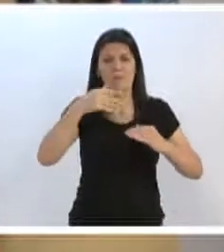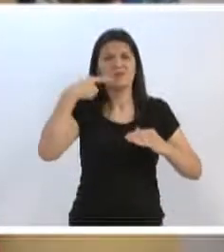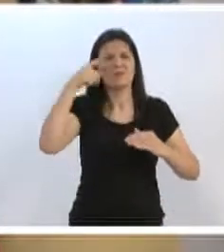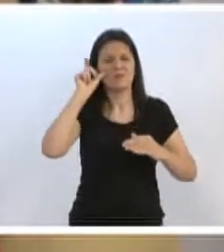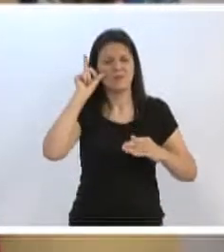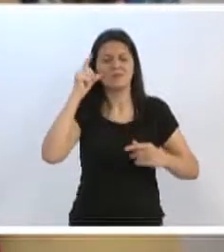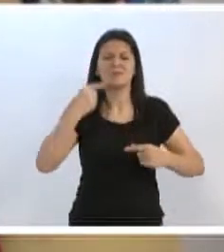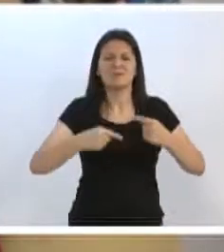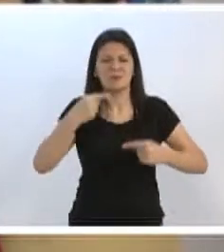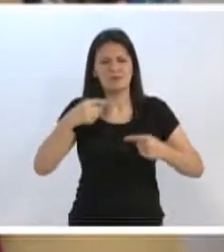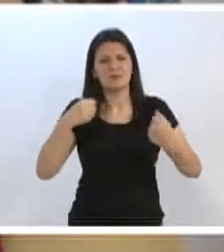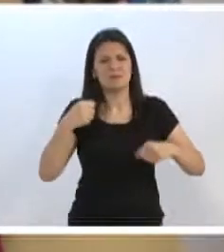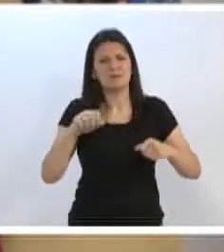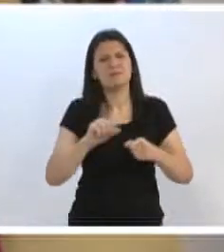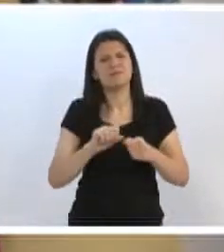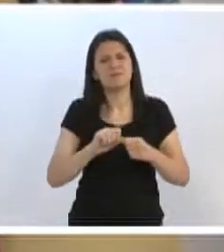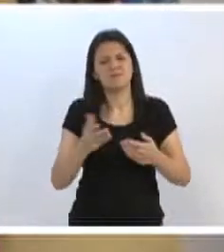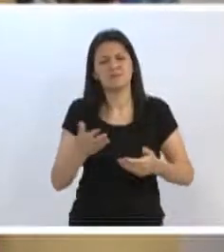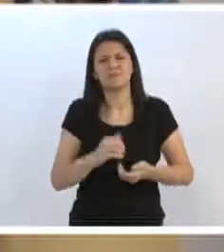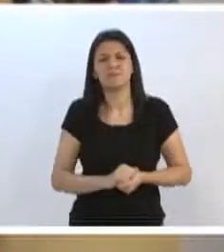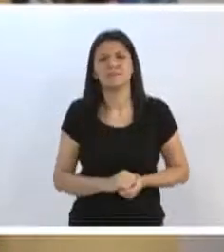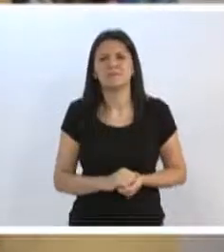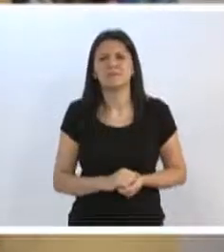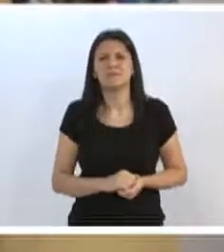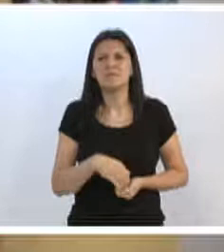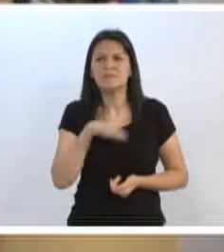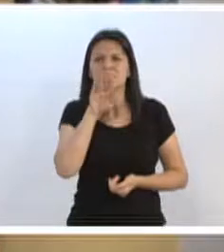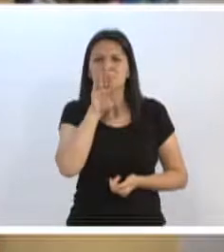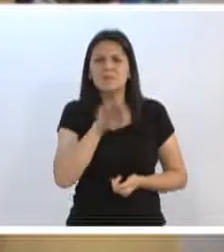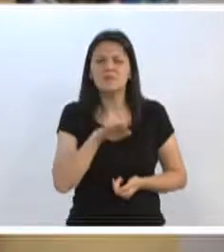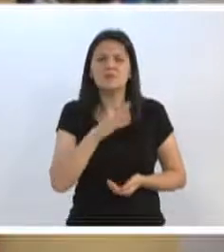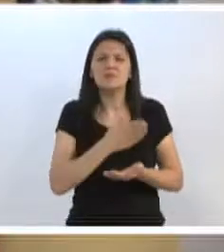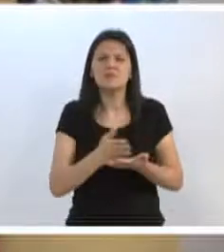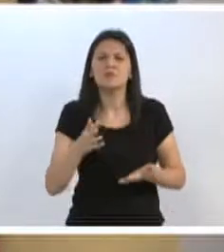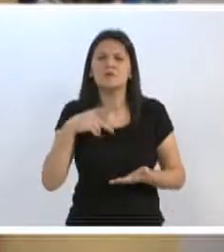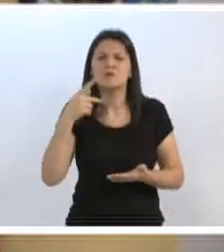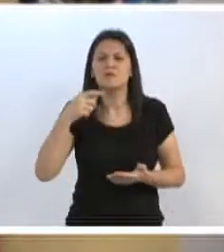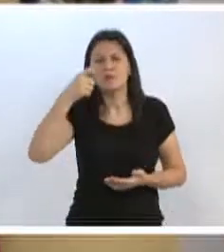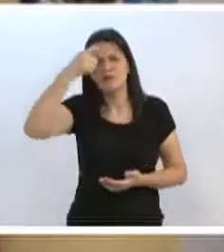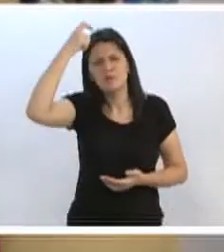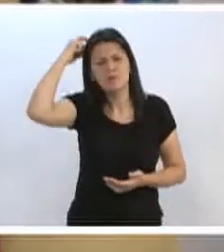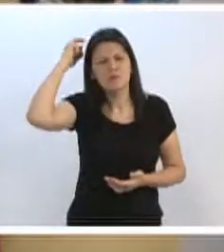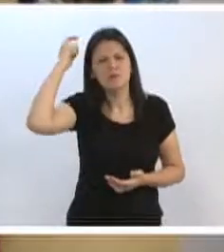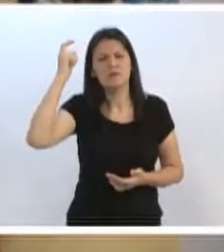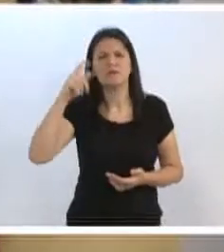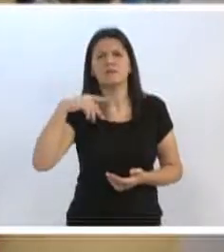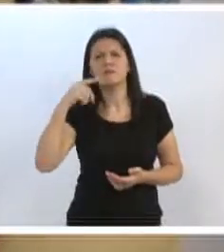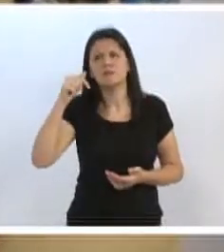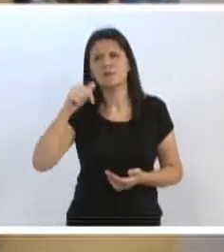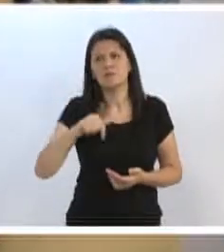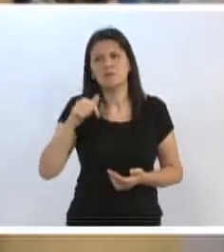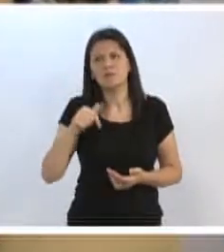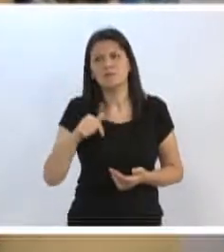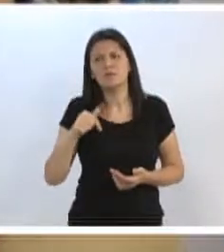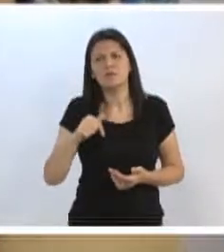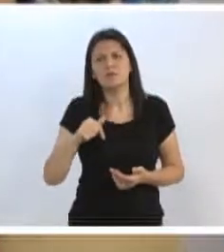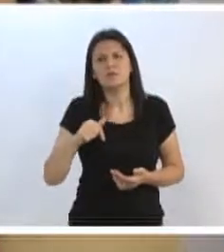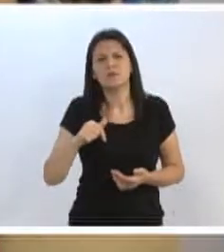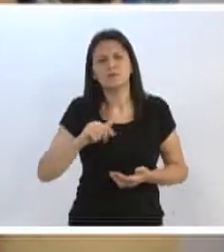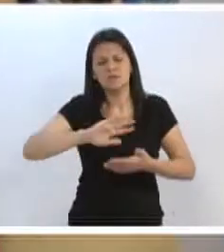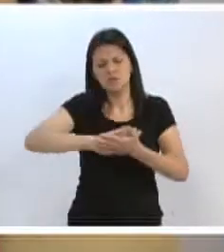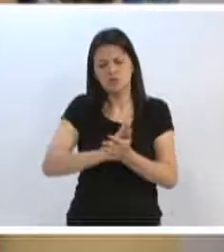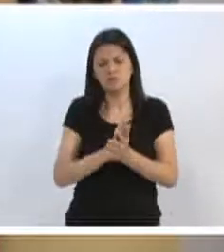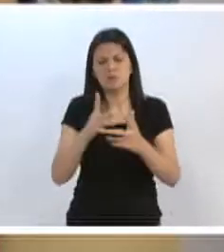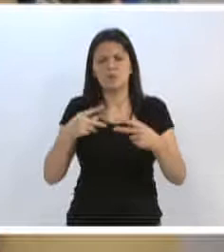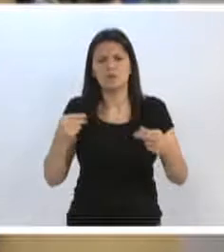que fazer. Inclusive, nessa tarde, a gente começou com a fala do vereador Adriano, trazendo aqui o vereador Adriano Pereira a questão do vandalismo.